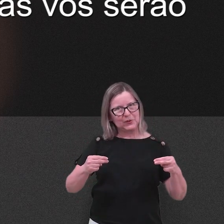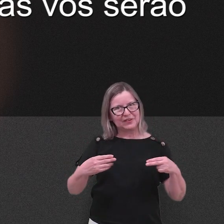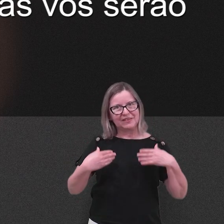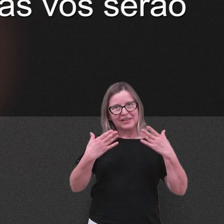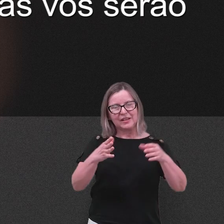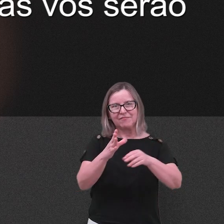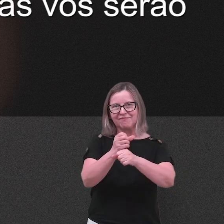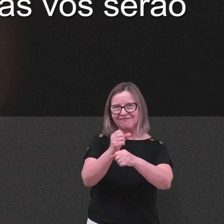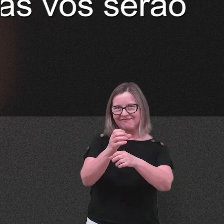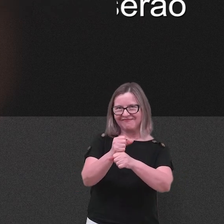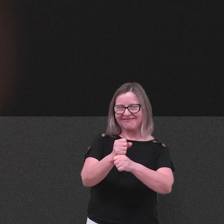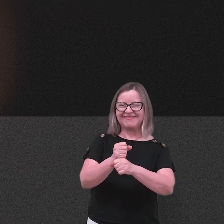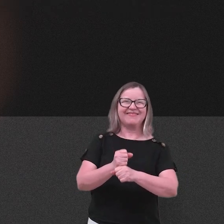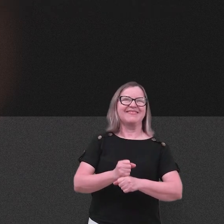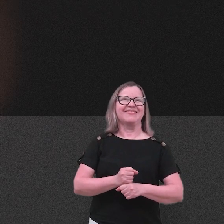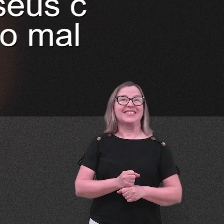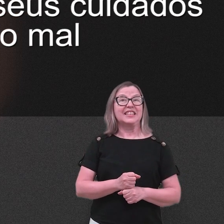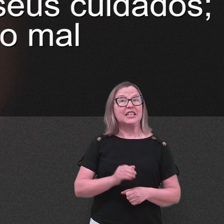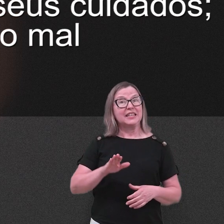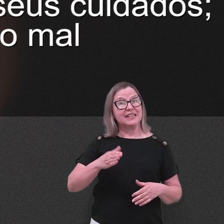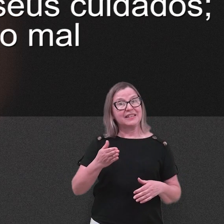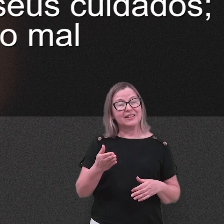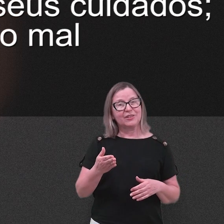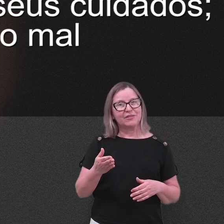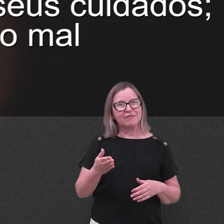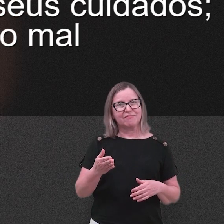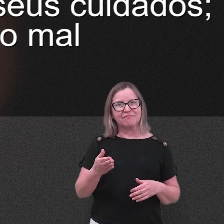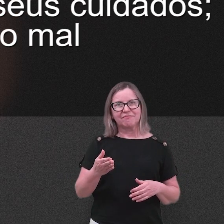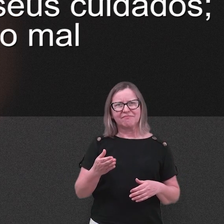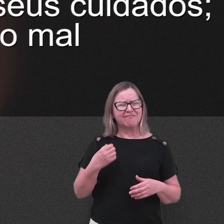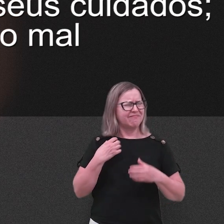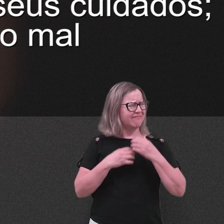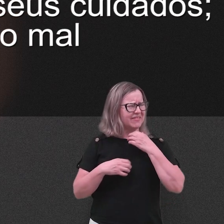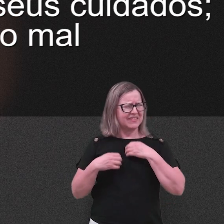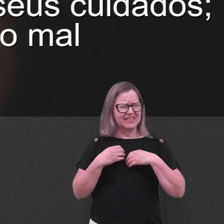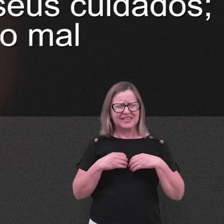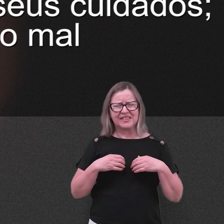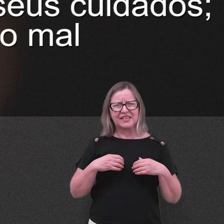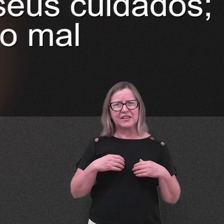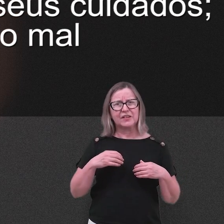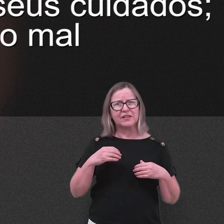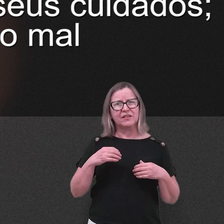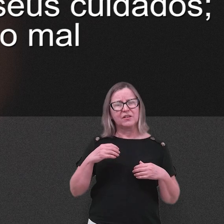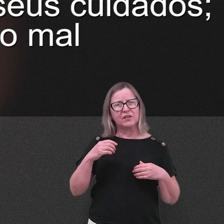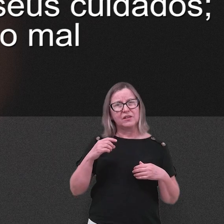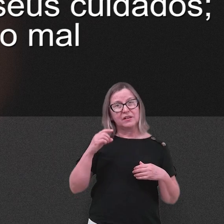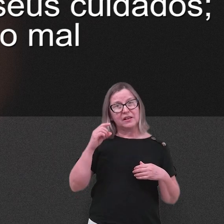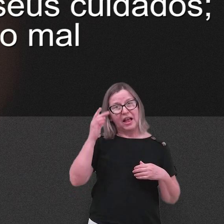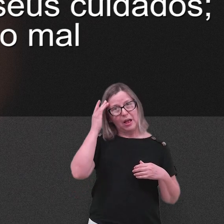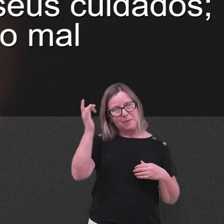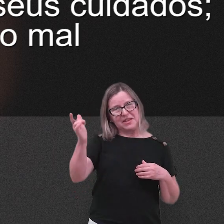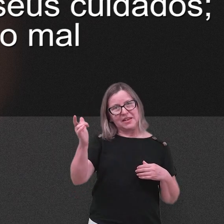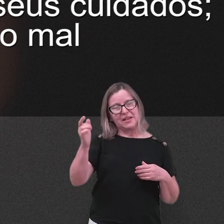serão acrescentadas. Portanto, não vos inquieteis com o dia de amanhã, pois o